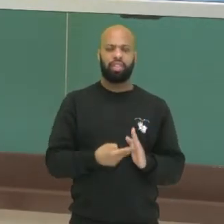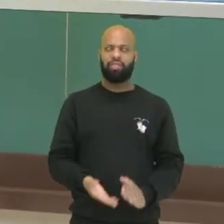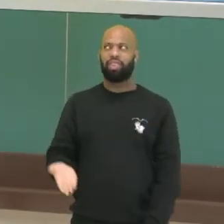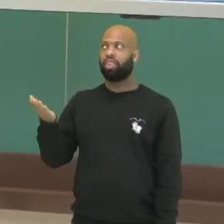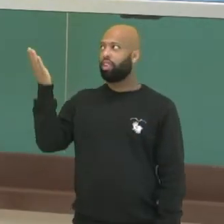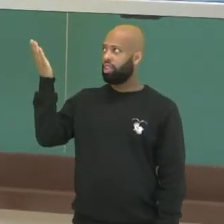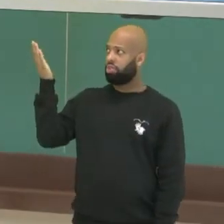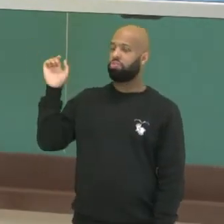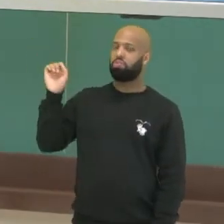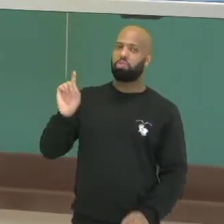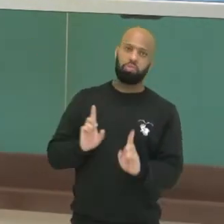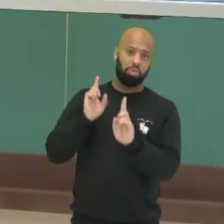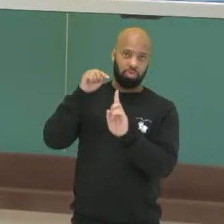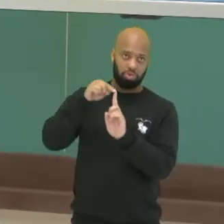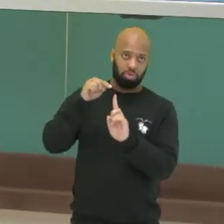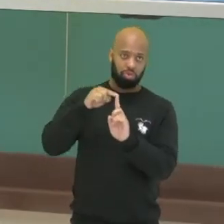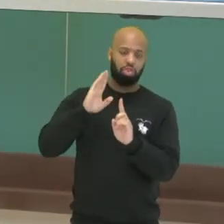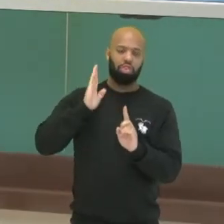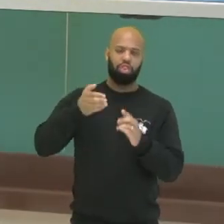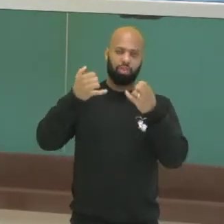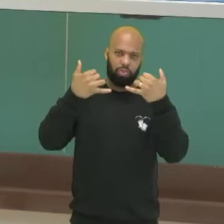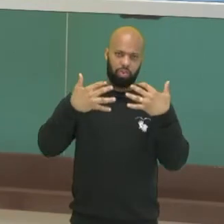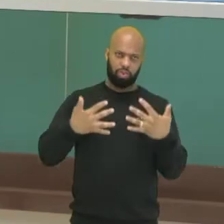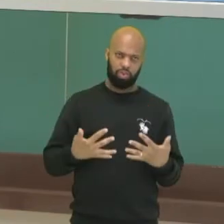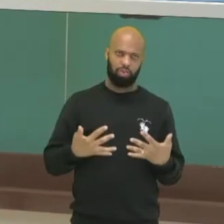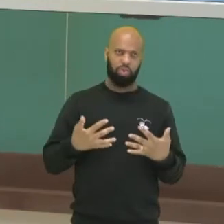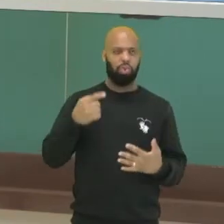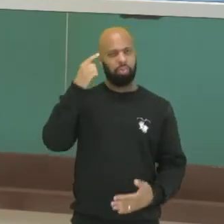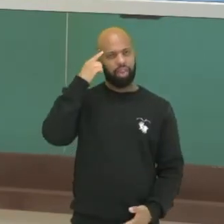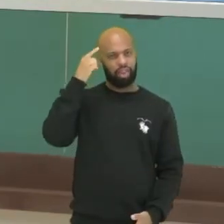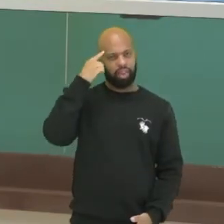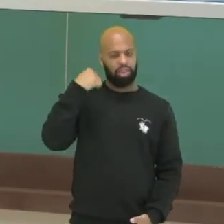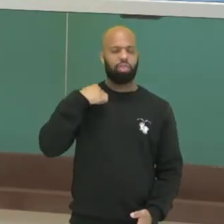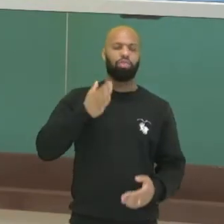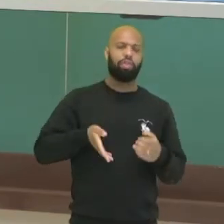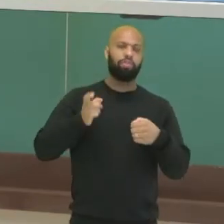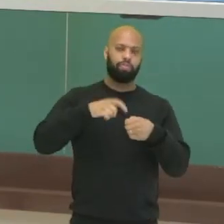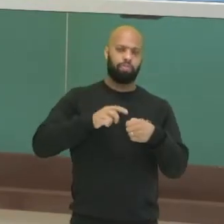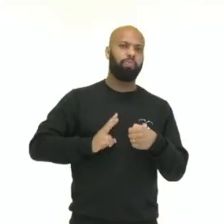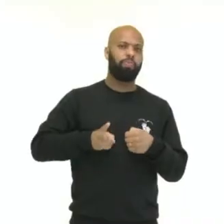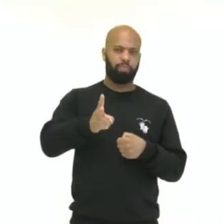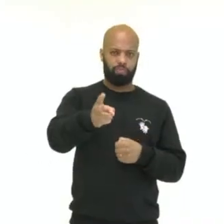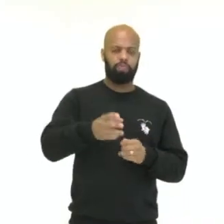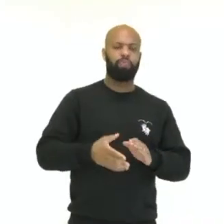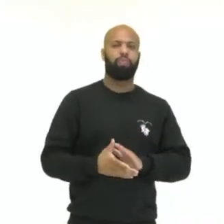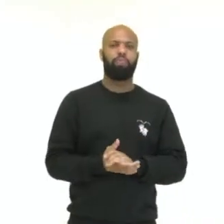sua função? Acabamos de falar nisso. Pense e eu já volto.